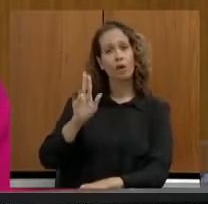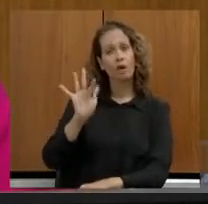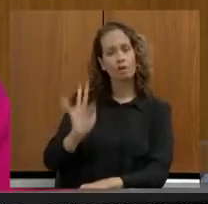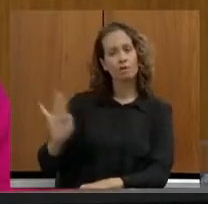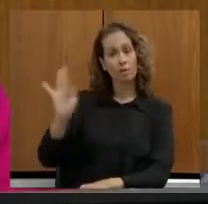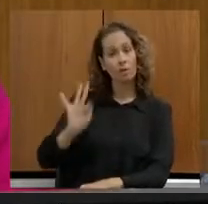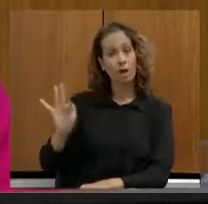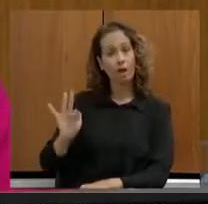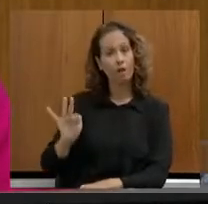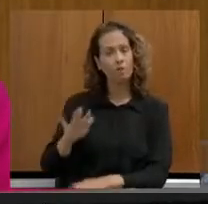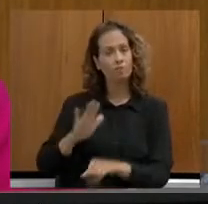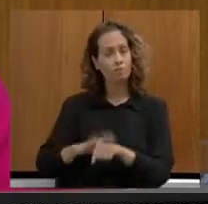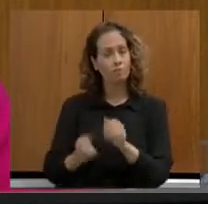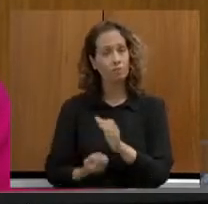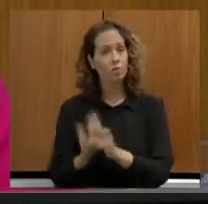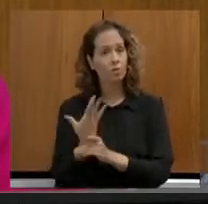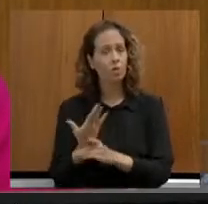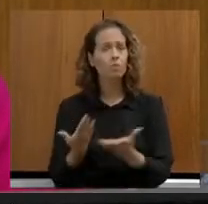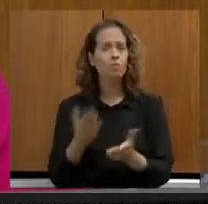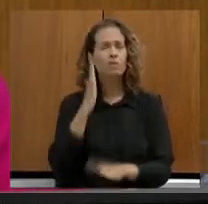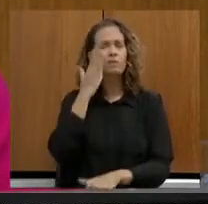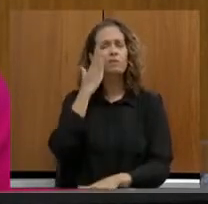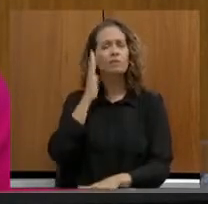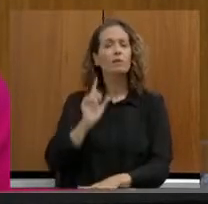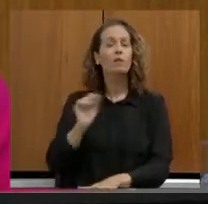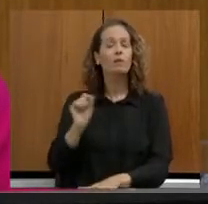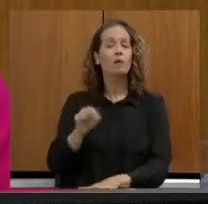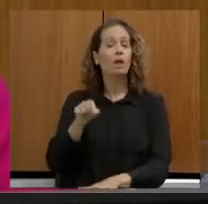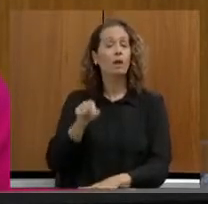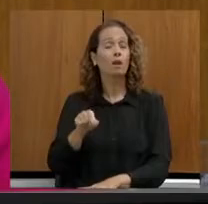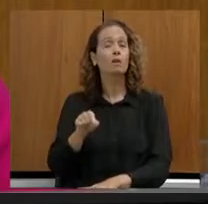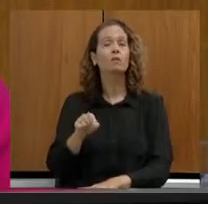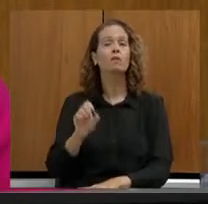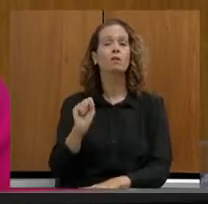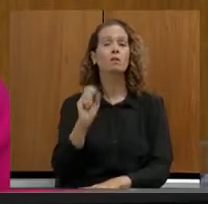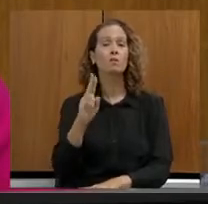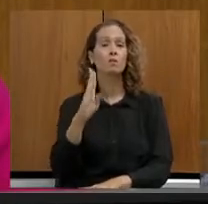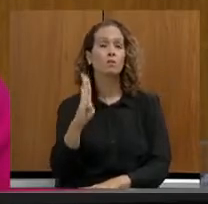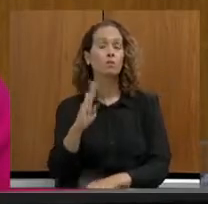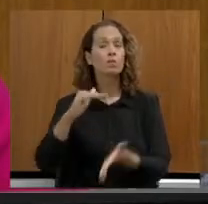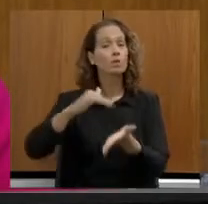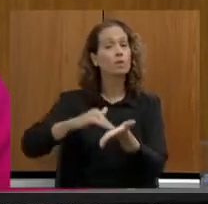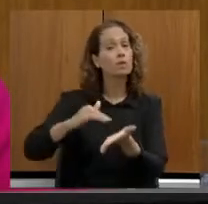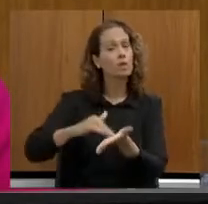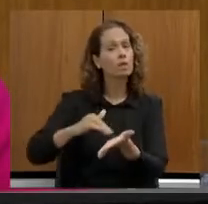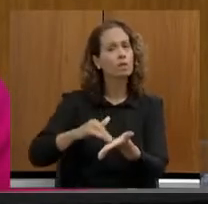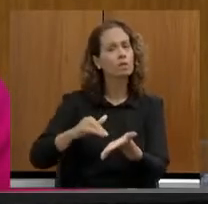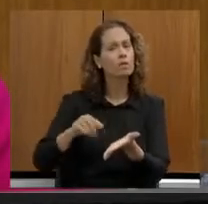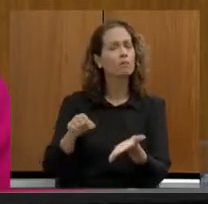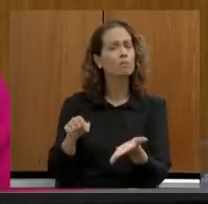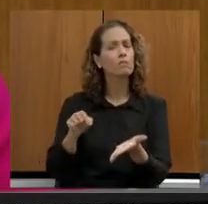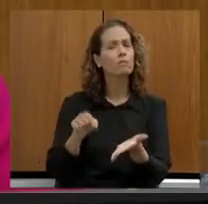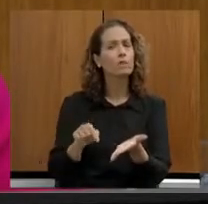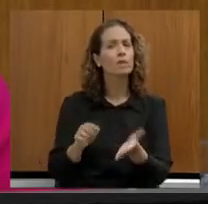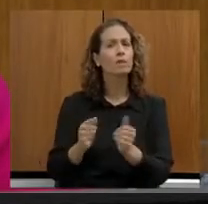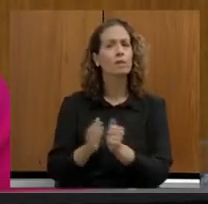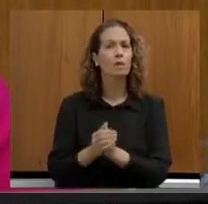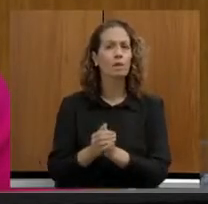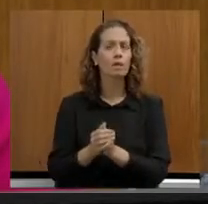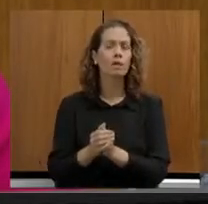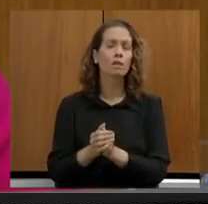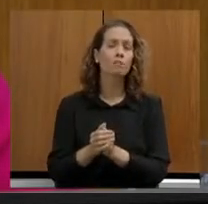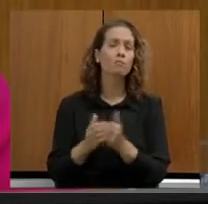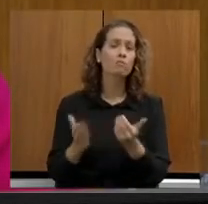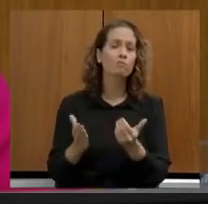momento era de que essa subsecretaria ficaria é não é na clandestinidade